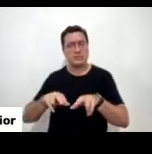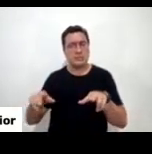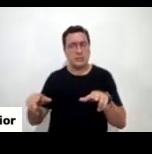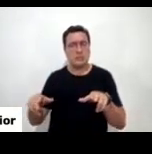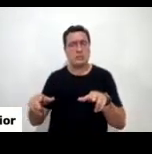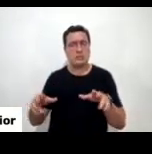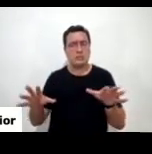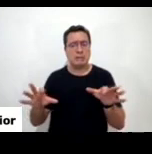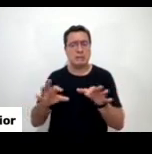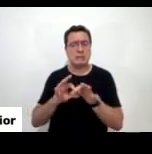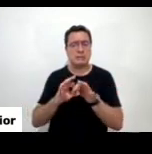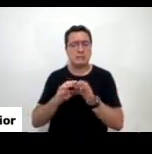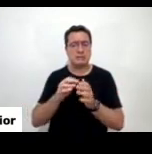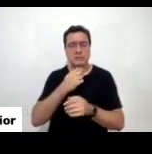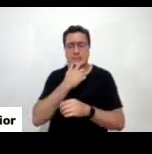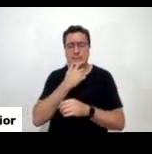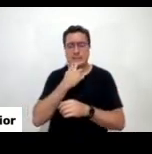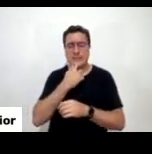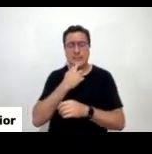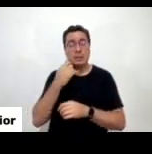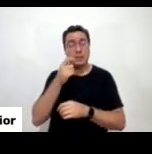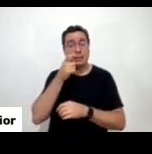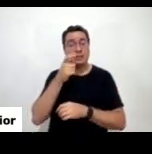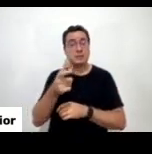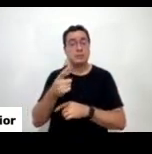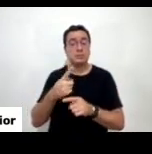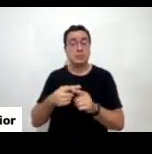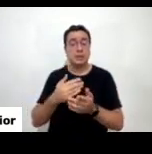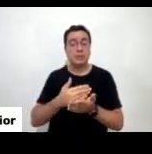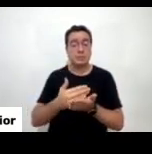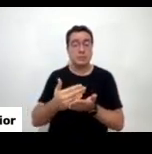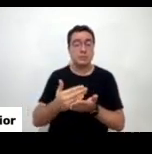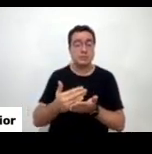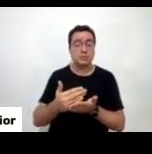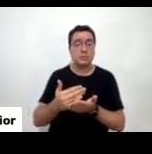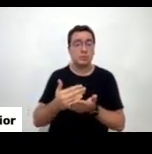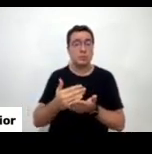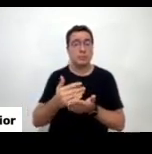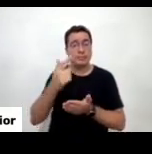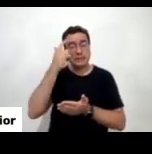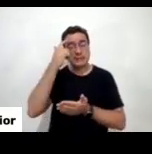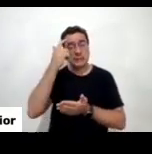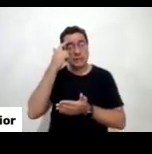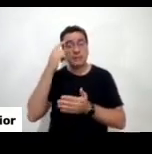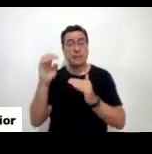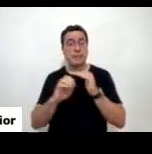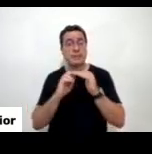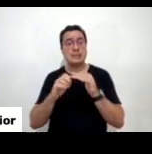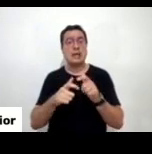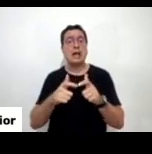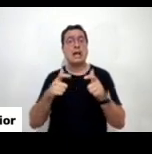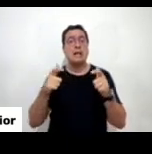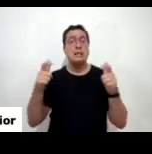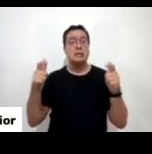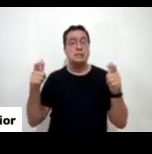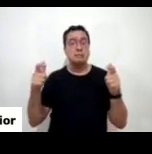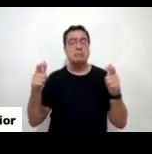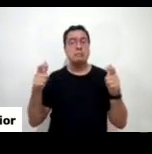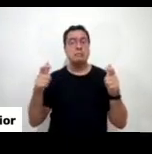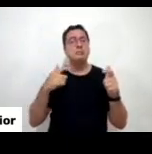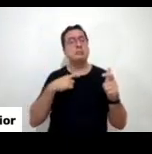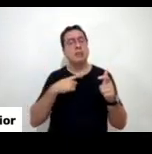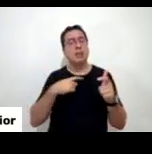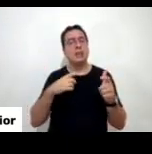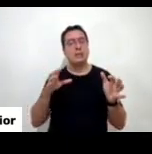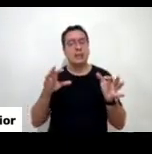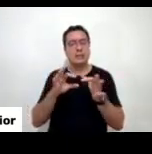integrações. E é muito interessante porque a partir do momento que, se nós começamos a pensar numa grande empresa, nós temos então integrações